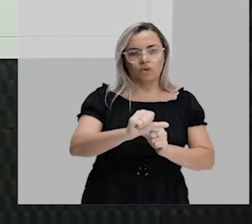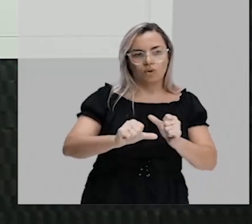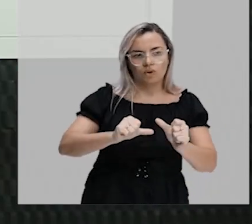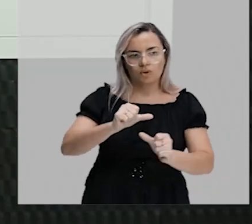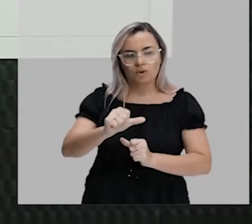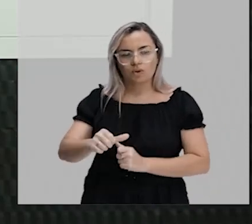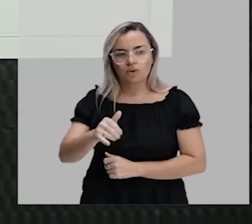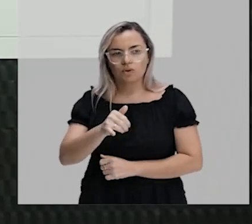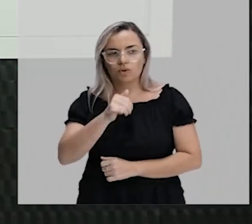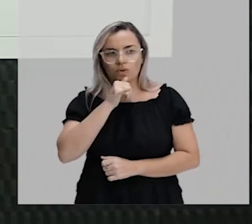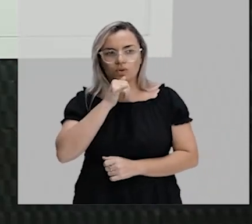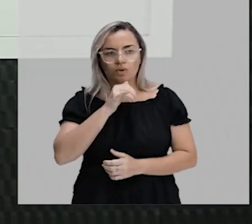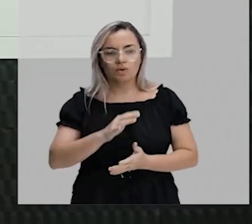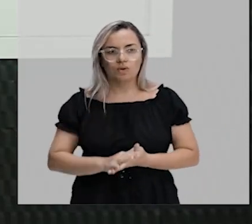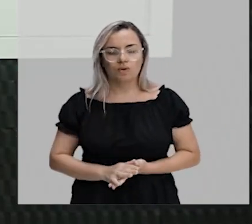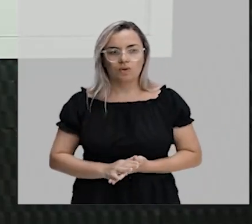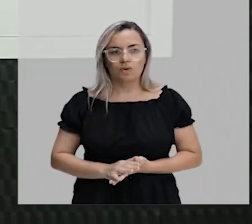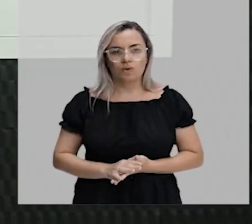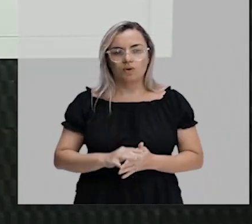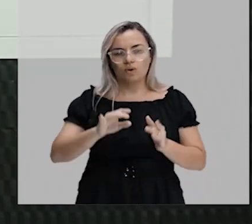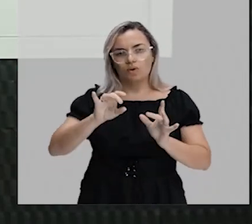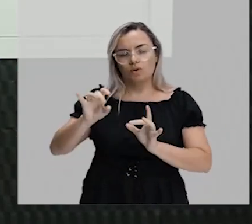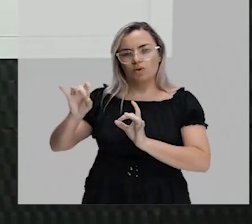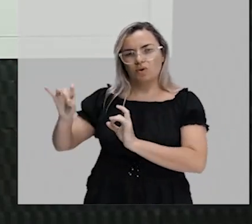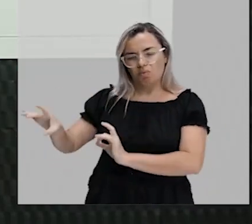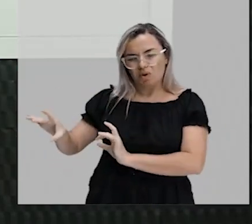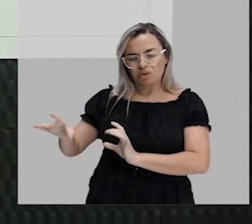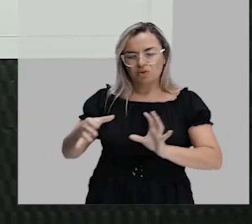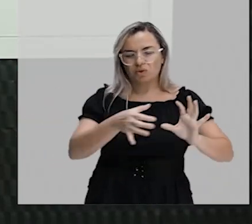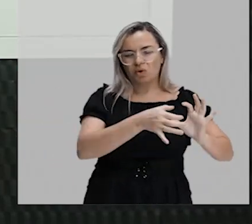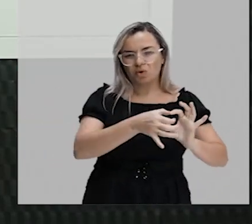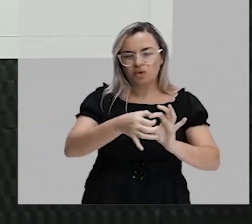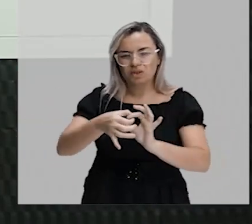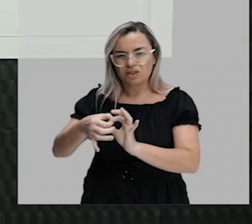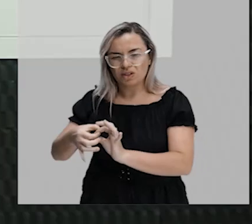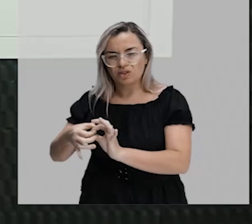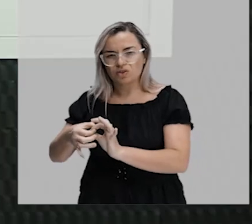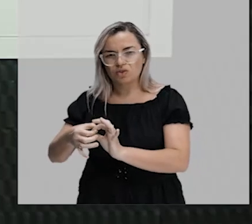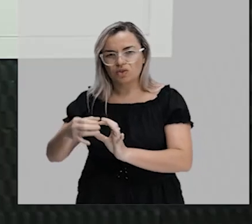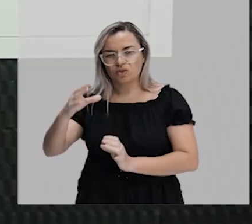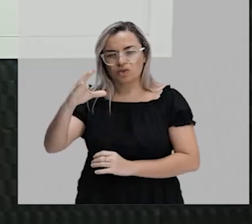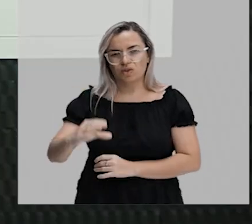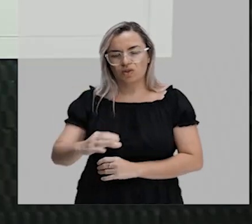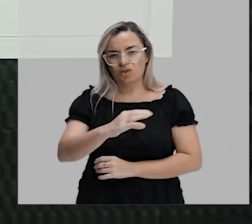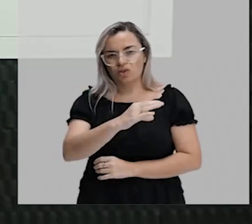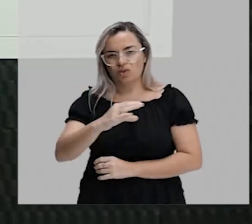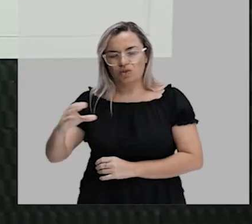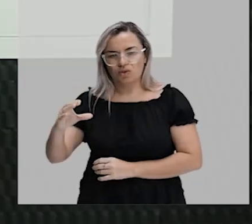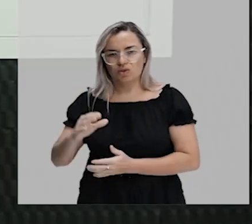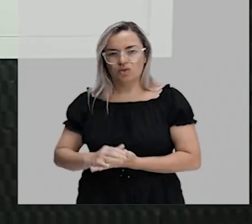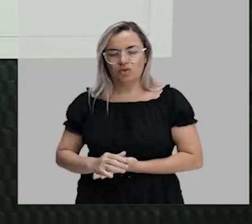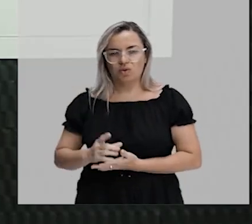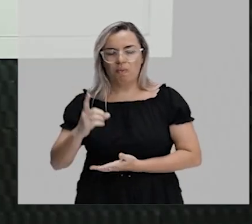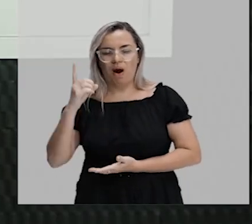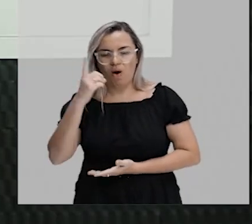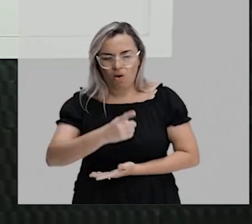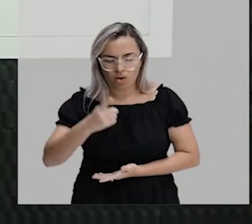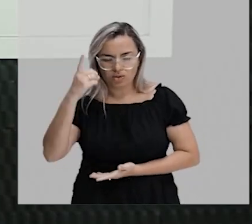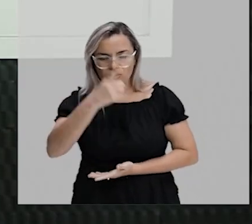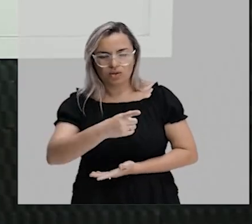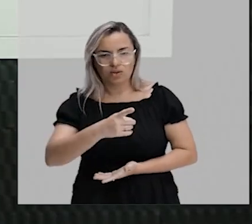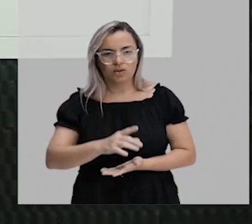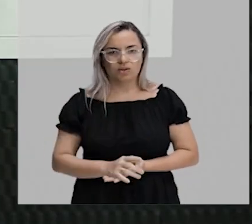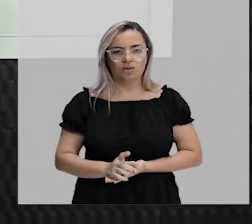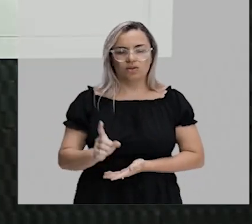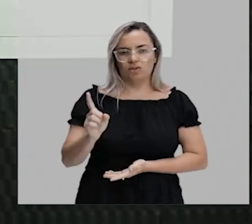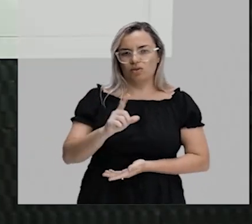por exemplo, o abandono deste contexto religioso cristão como um imperativo, ou seja, você não tem mais